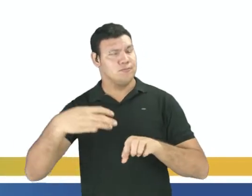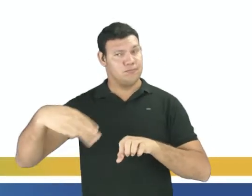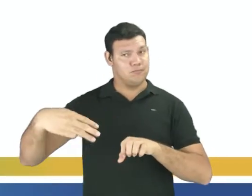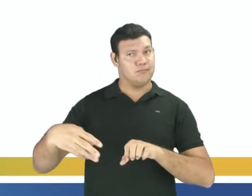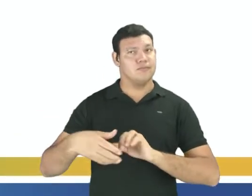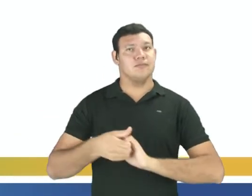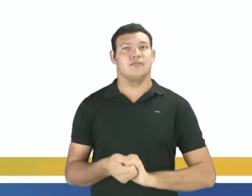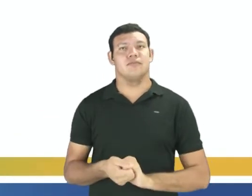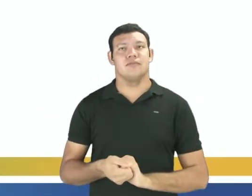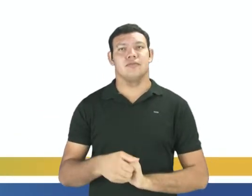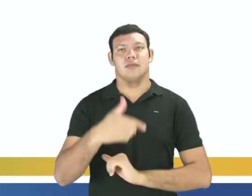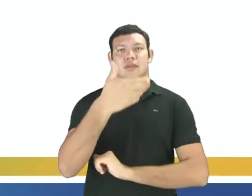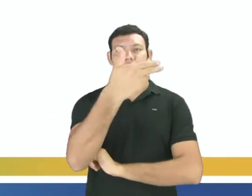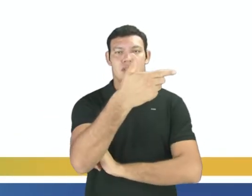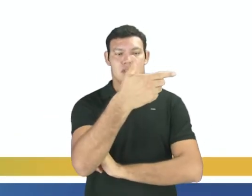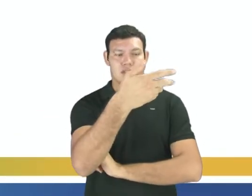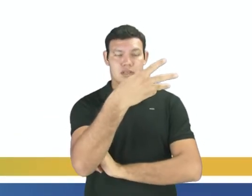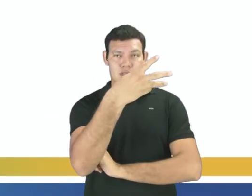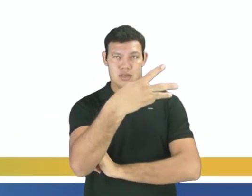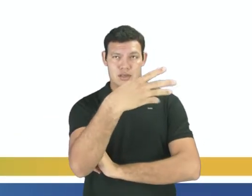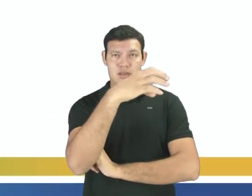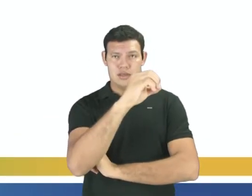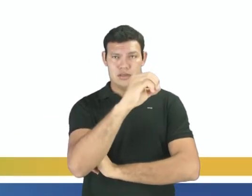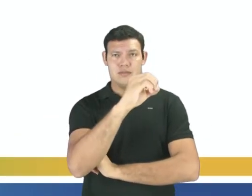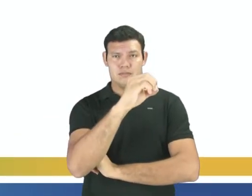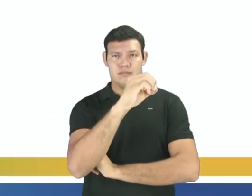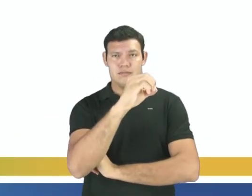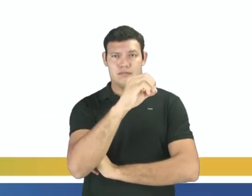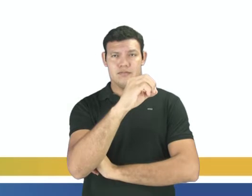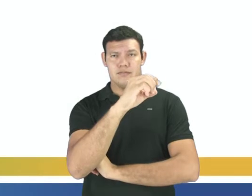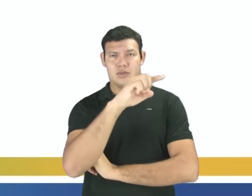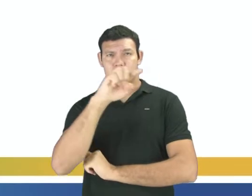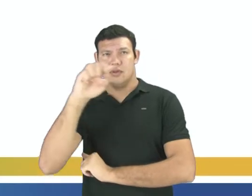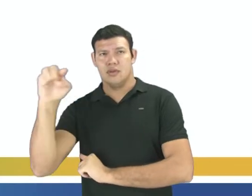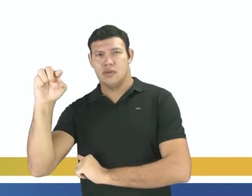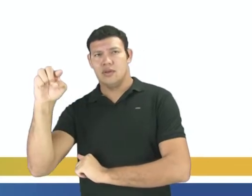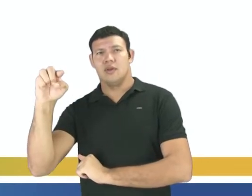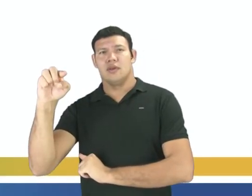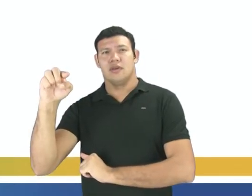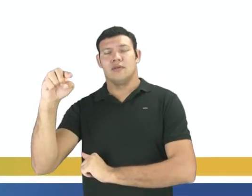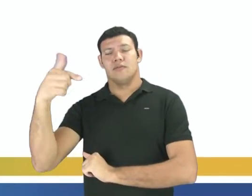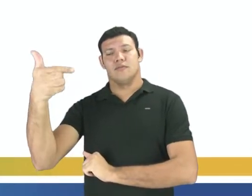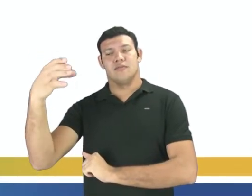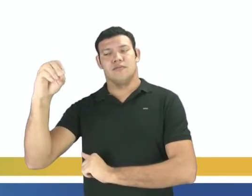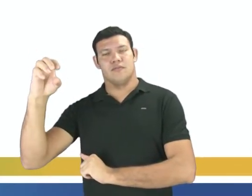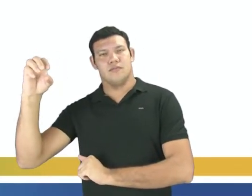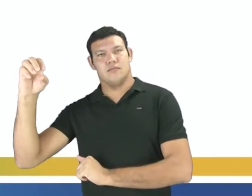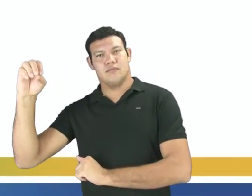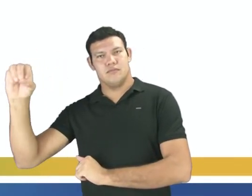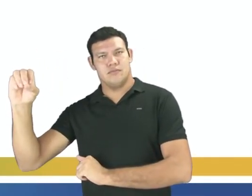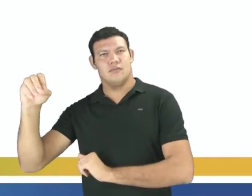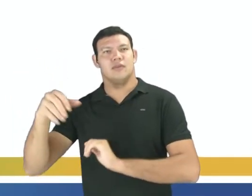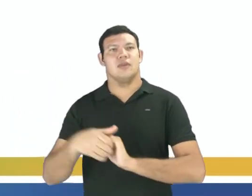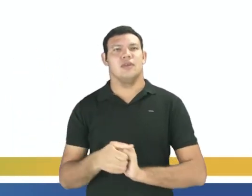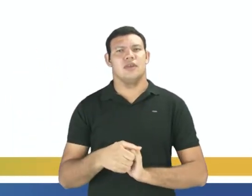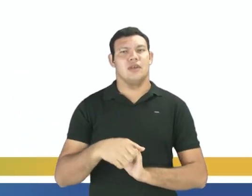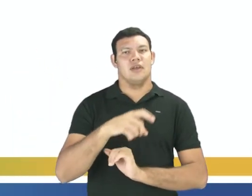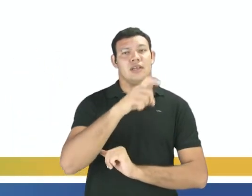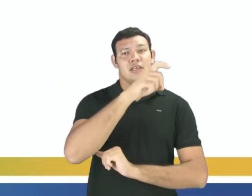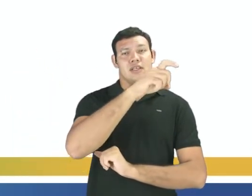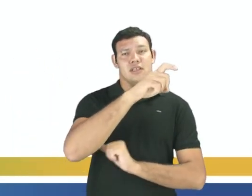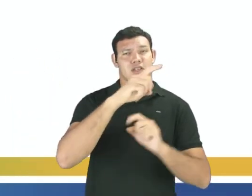matematicamente. 30 latas corresponde, então, aqui a 220, certo? Então, 30 corresponde a 220, e x, que eu não sei a